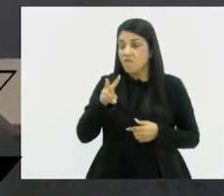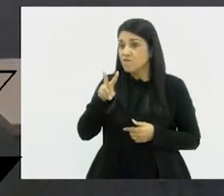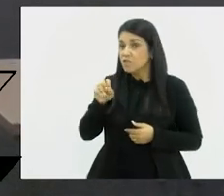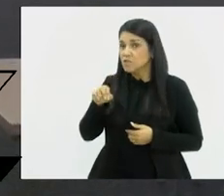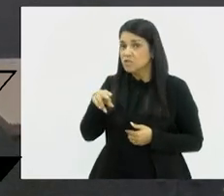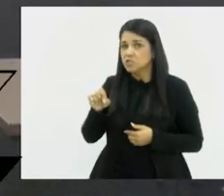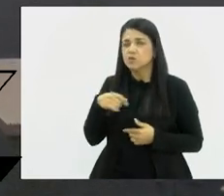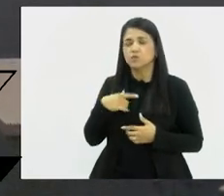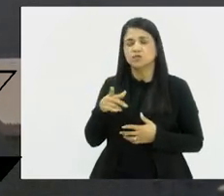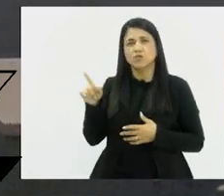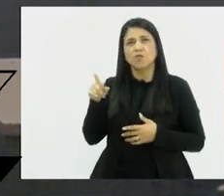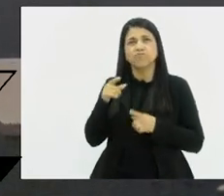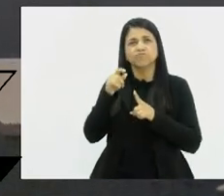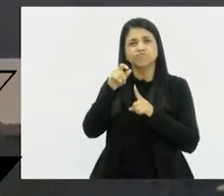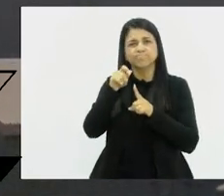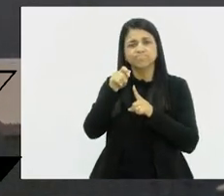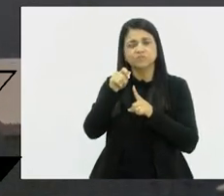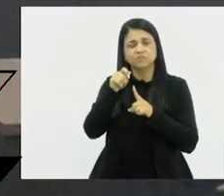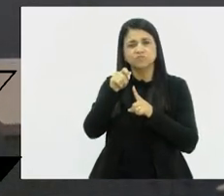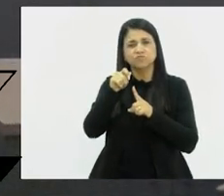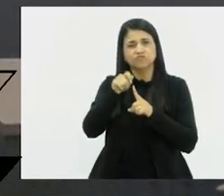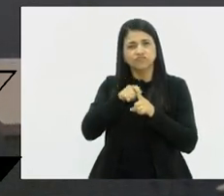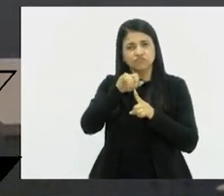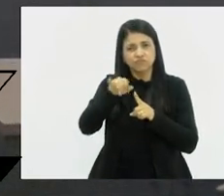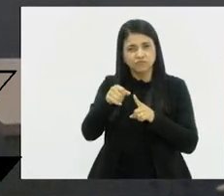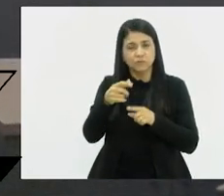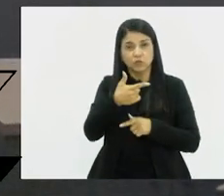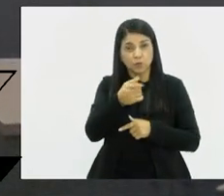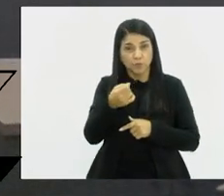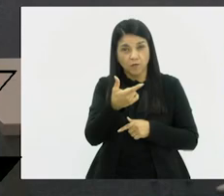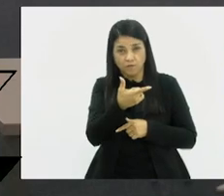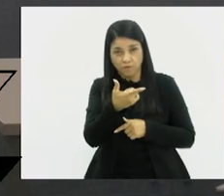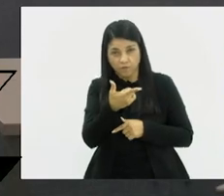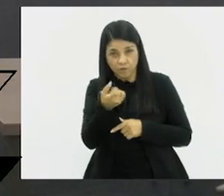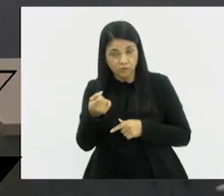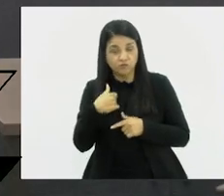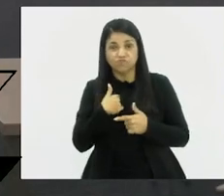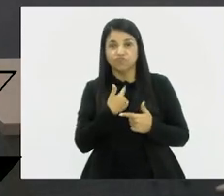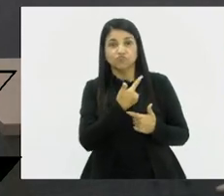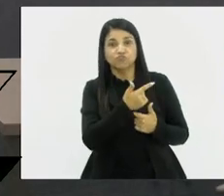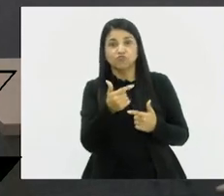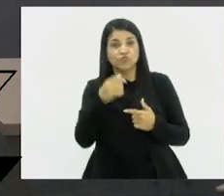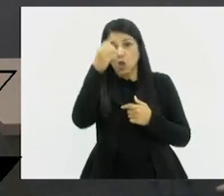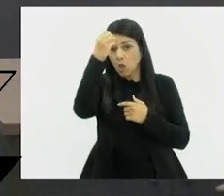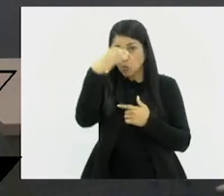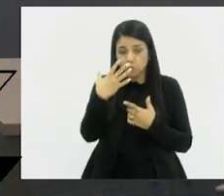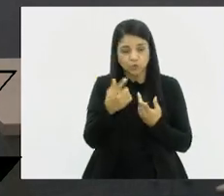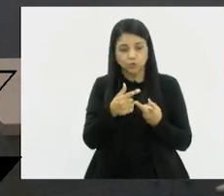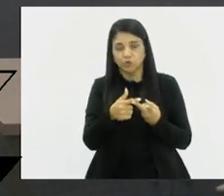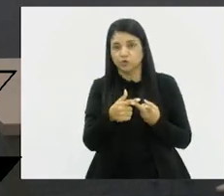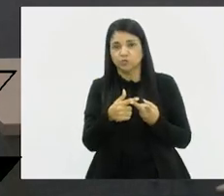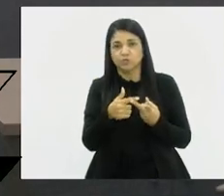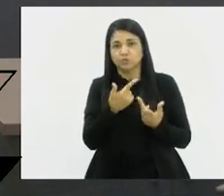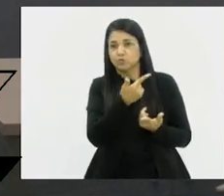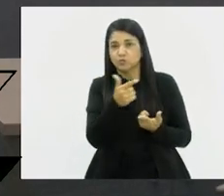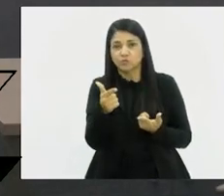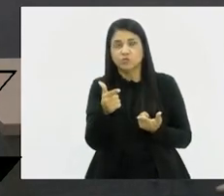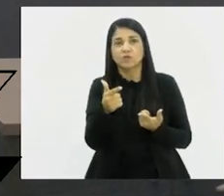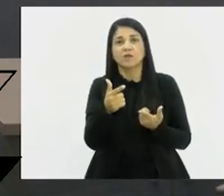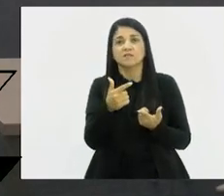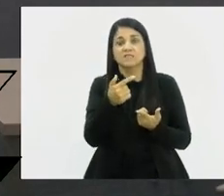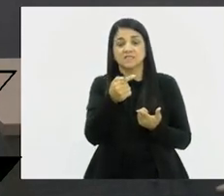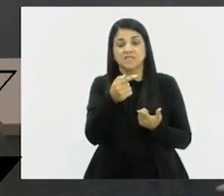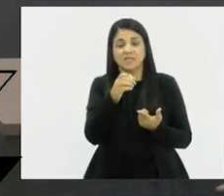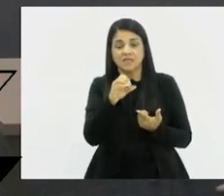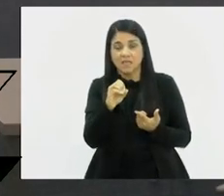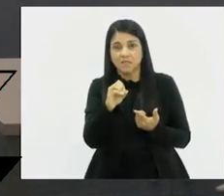lá em janeiro de 2020, quando ele assumiu. Só tinha mato, não tinha luz, os muros caindo. A gente doou 70 doses